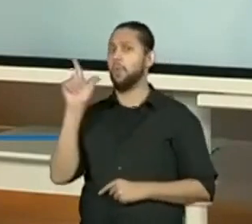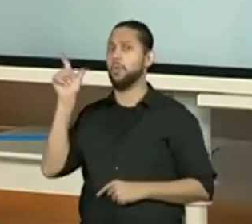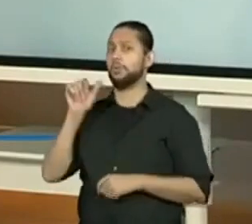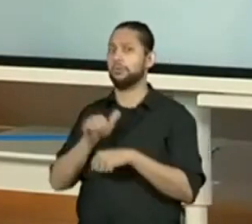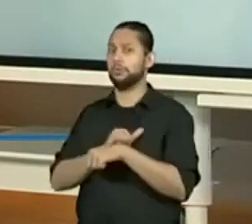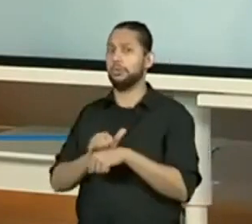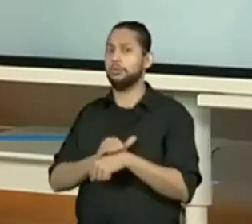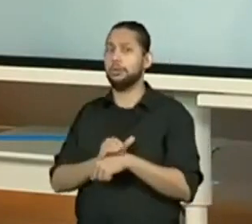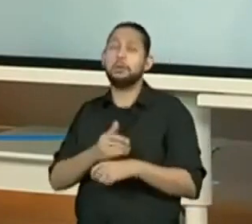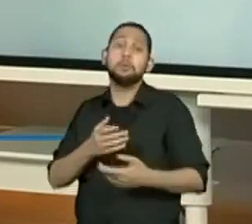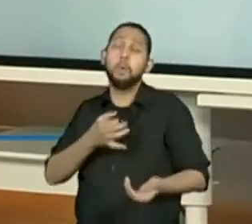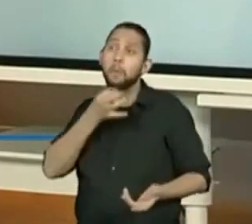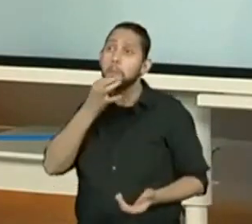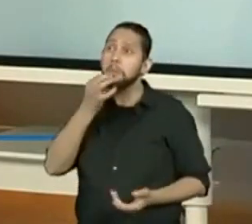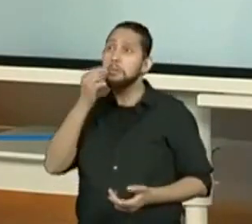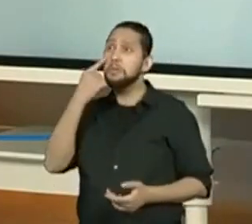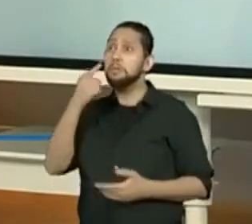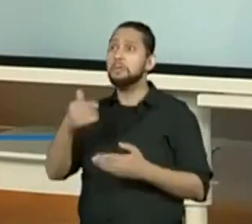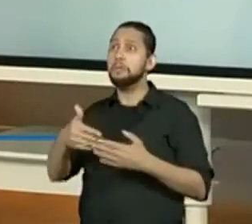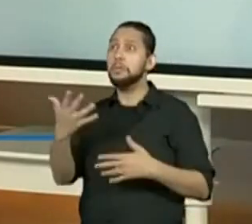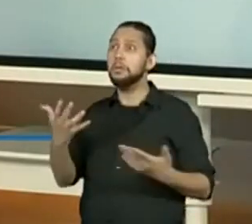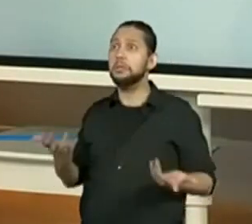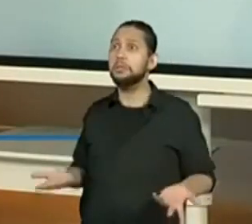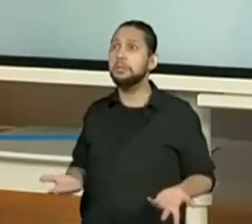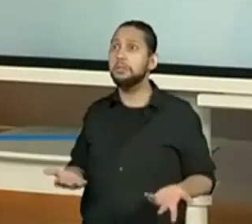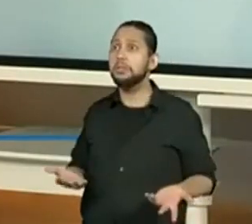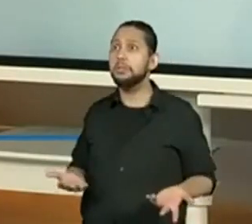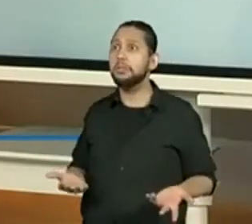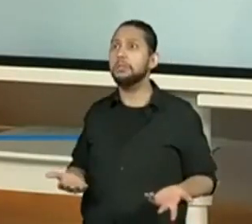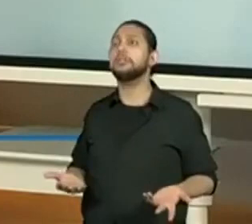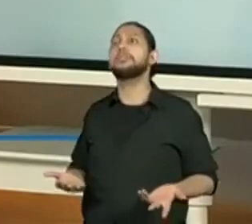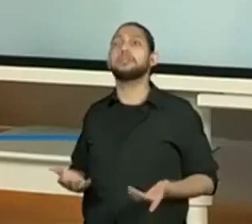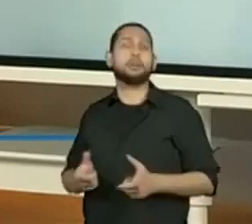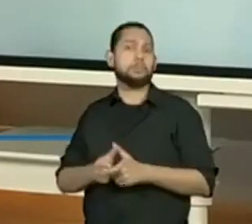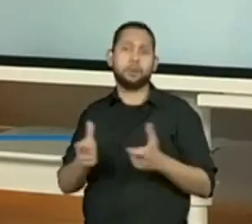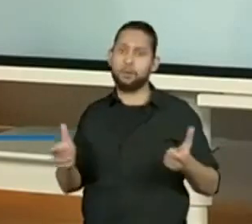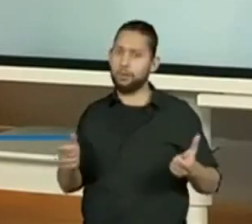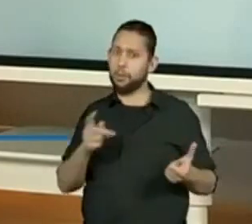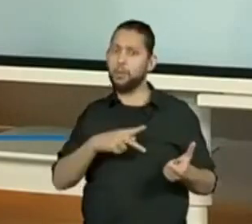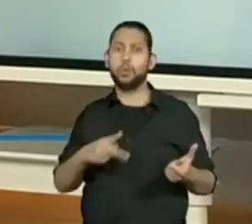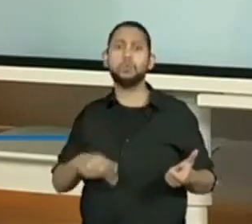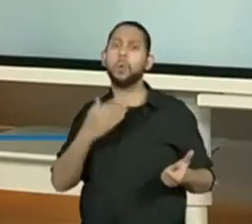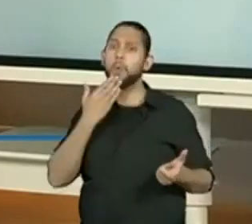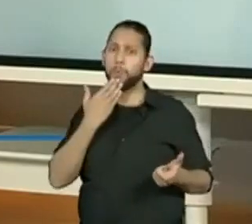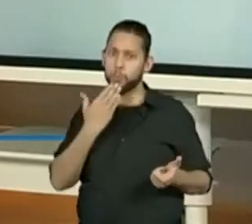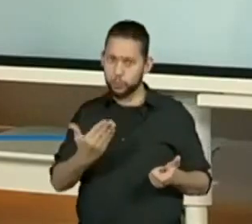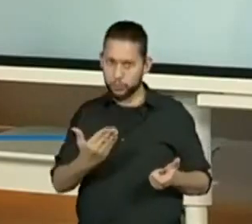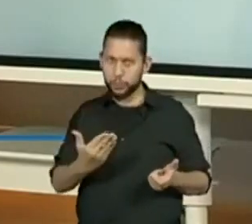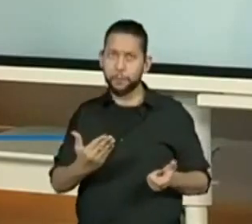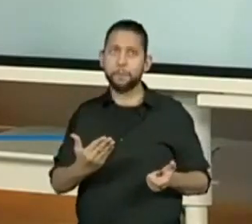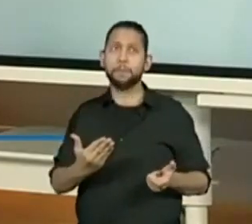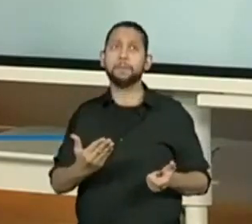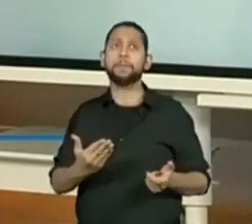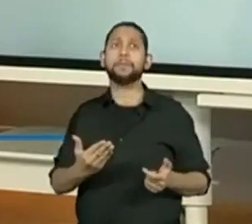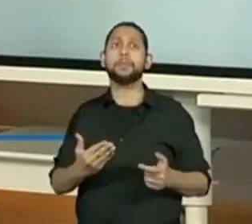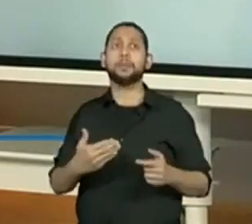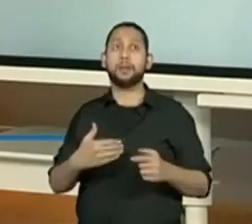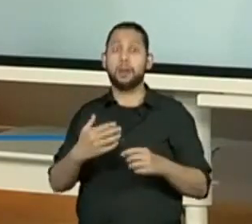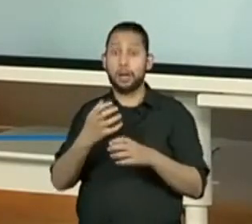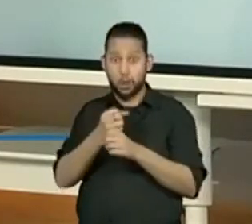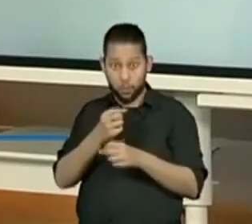outra estratégia e a maioria dos professores está dizendo que é melhor a gente